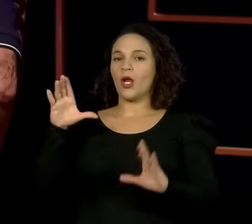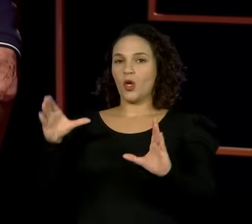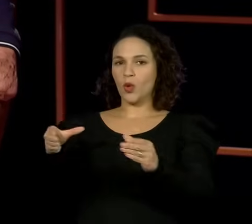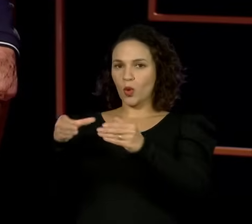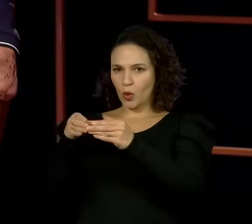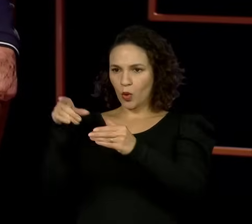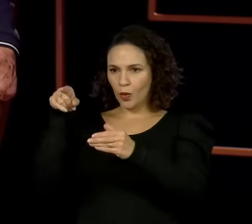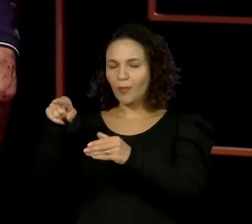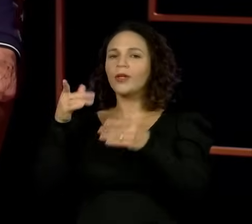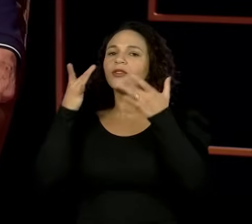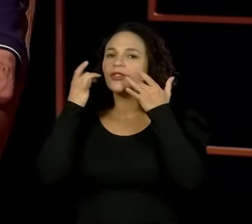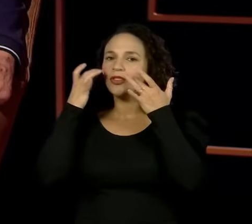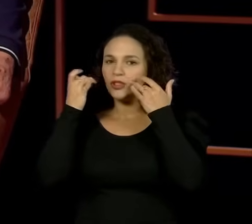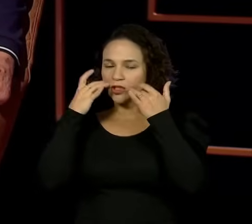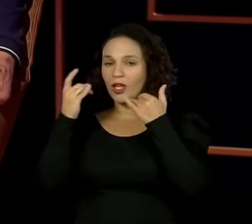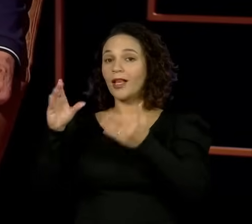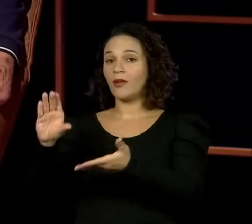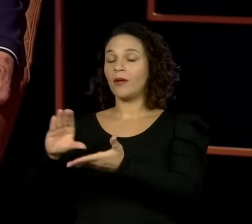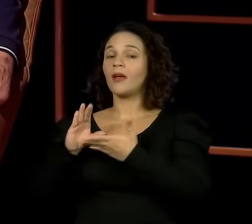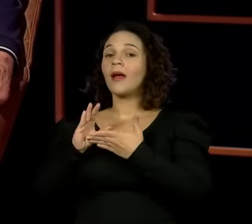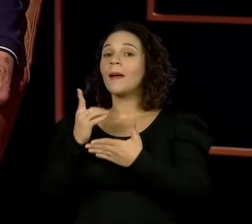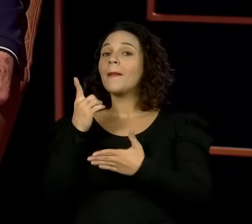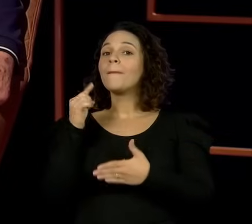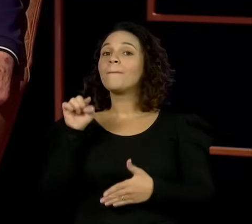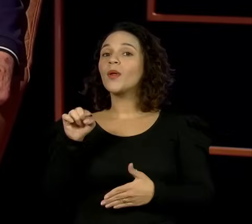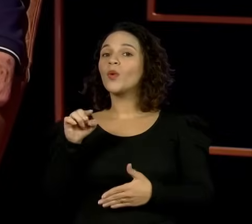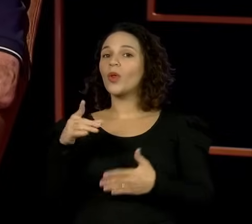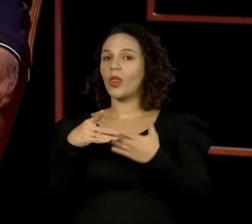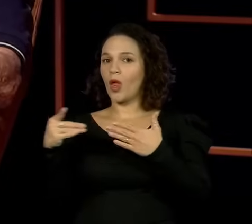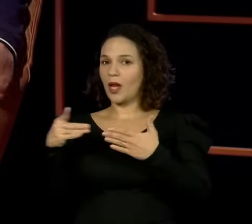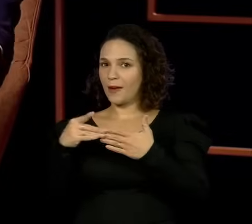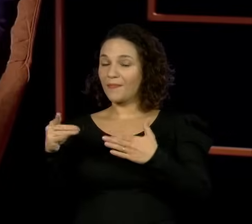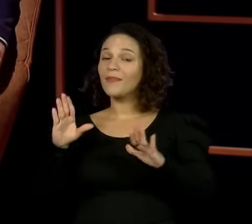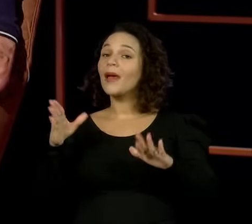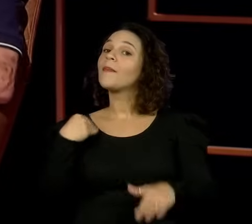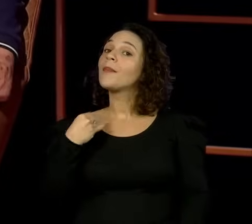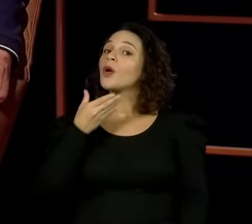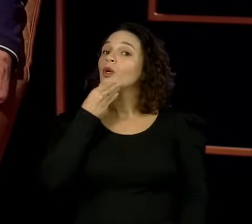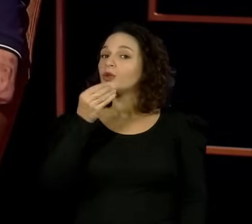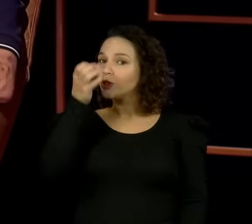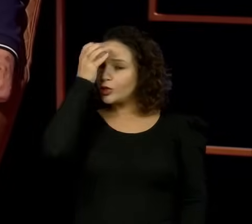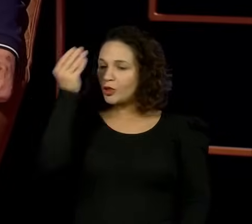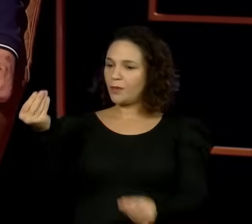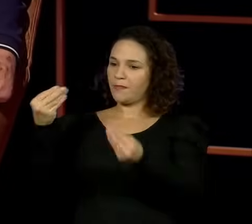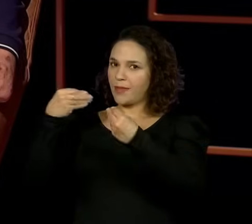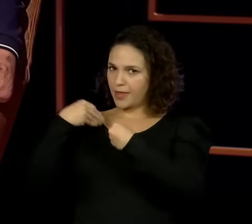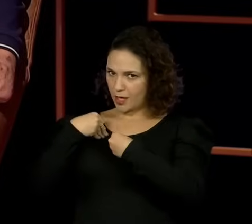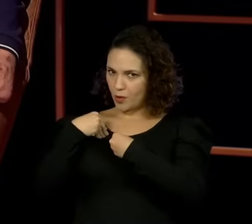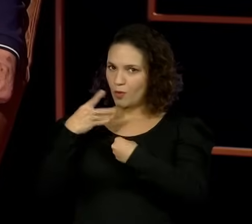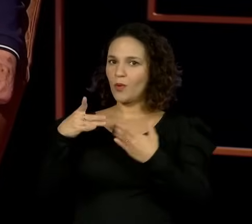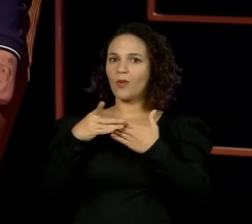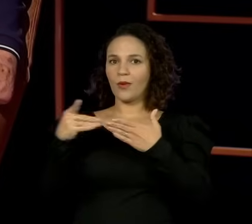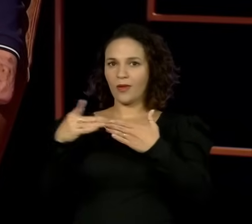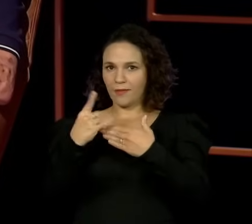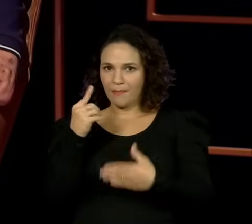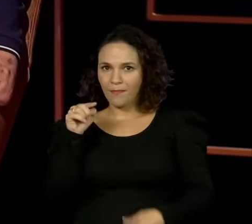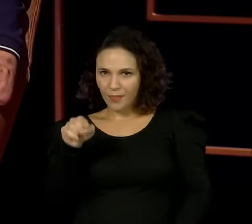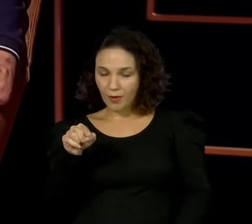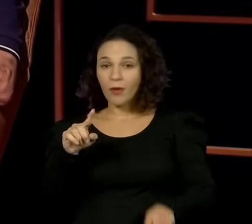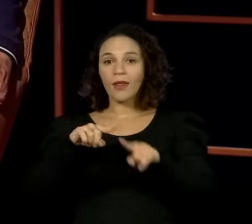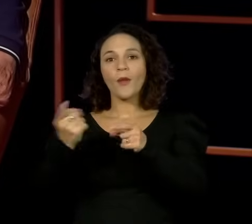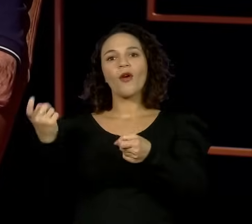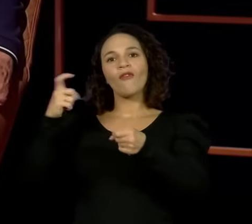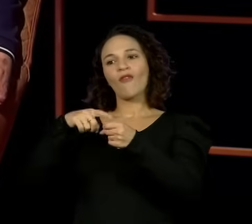Estadual de Teatro de $1.000. E meu tio me deu esses $1.000 e na volta eu recebi esses